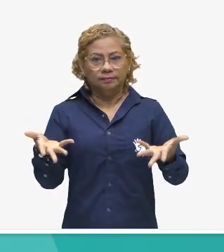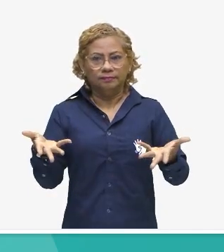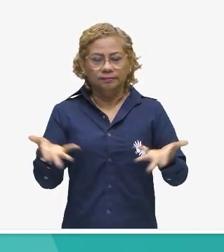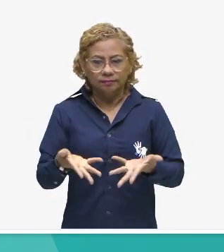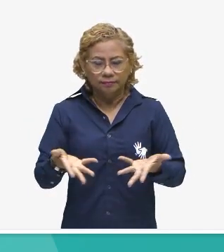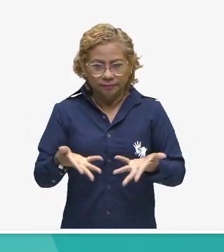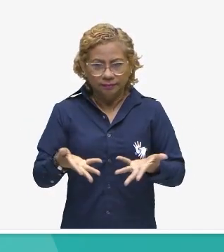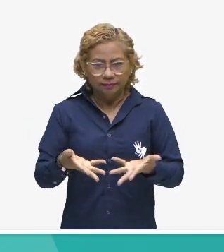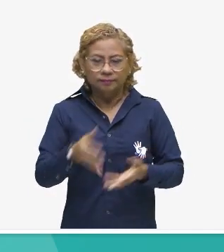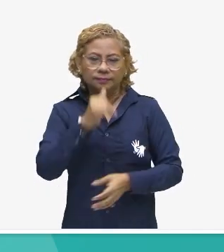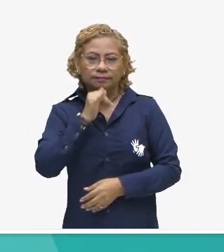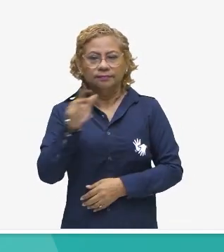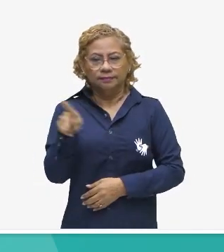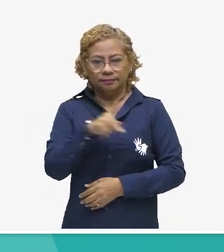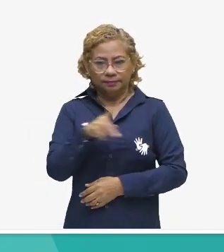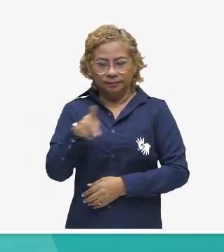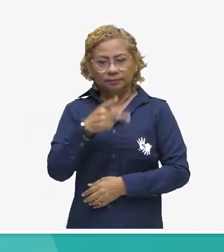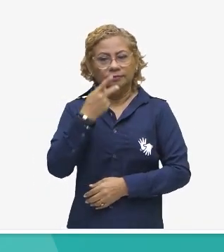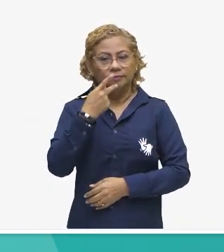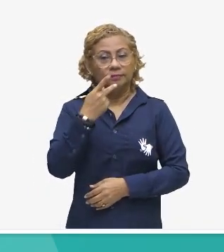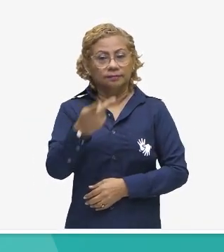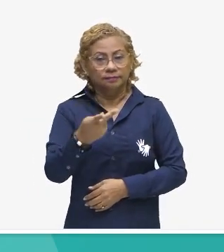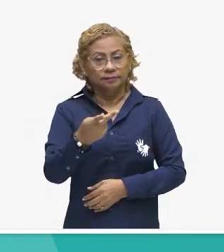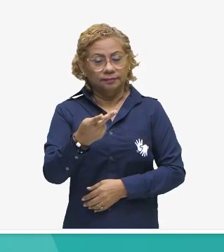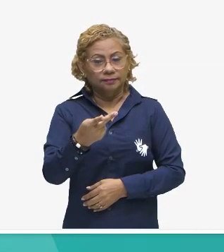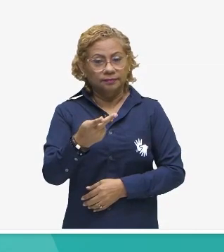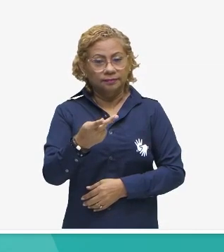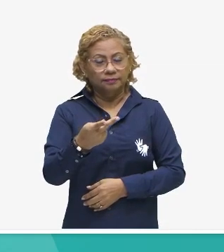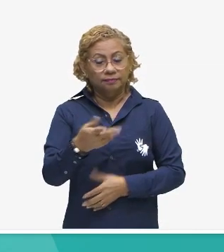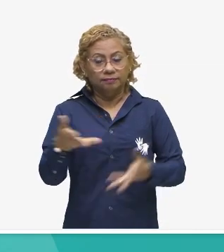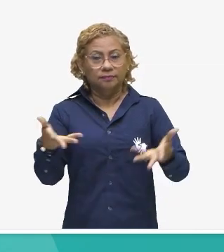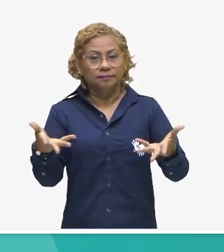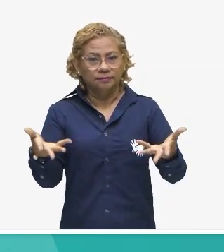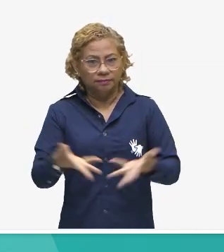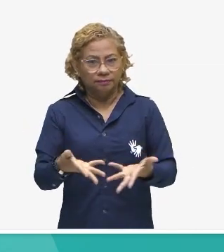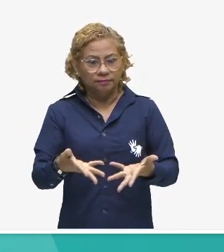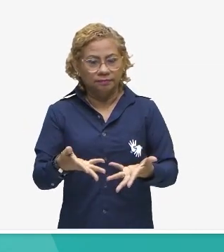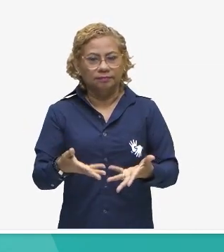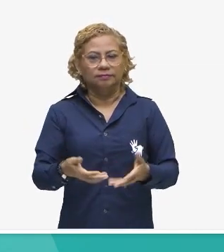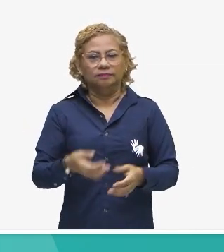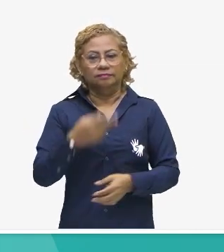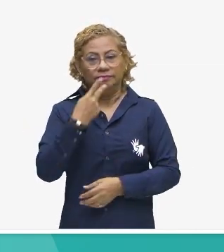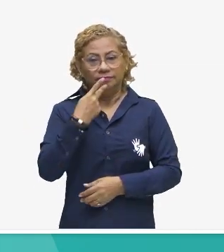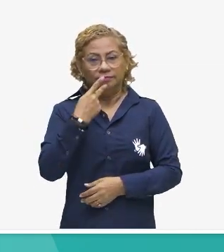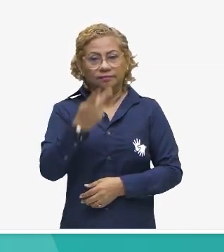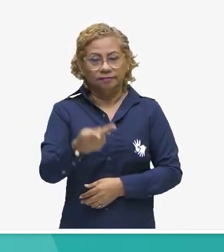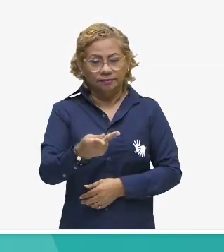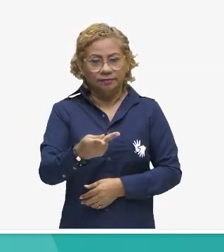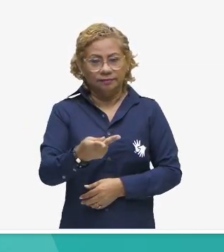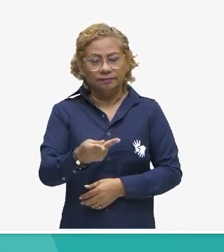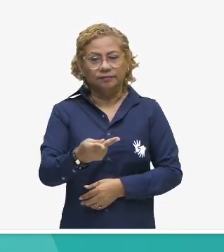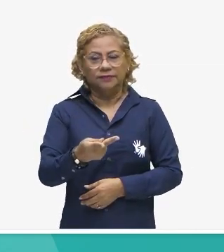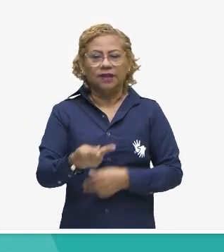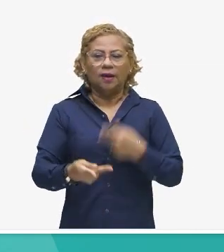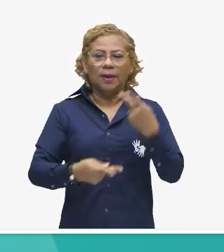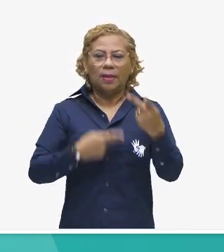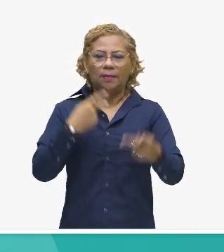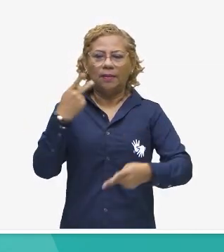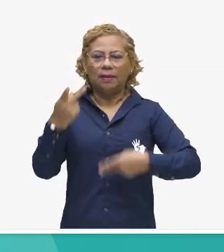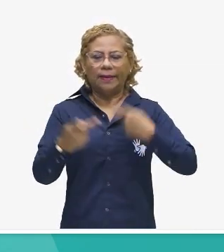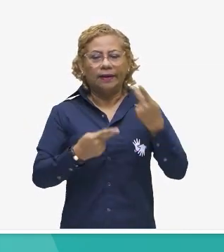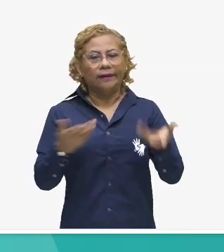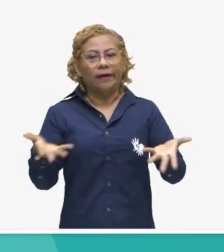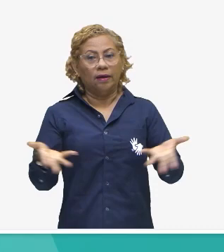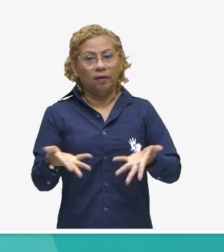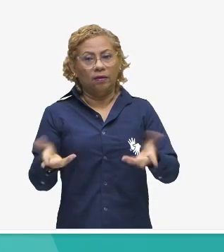minha fala, então é presente, né? Falo é porque está acontecendo nesse exato